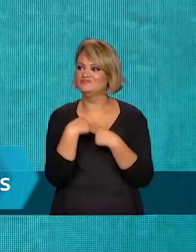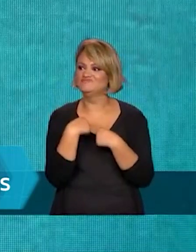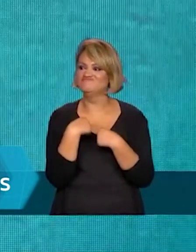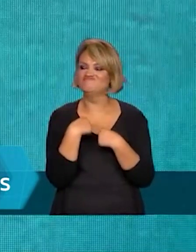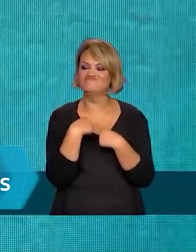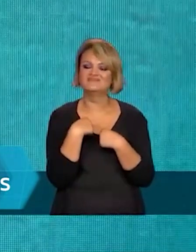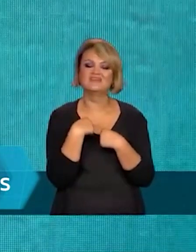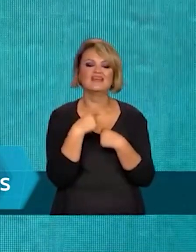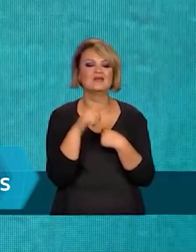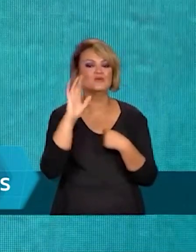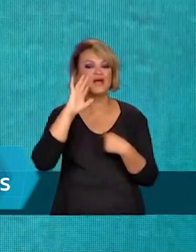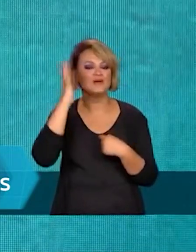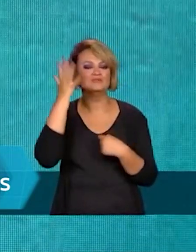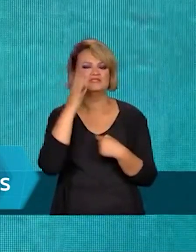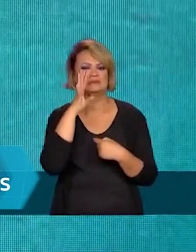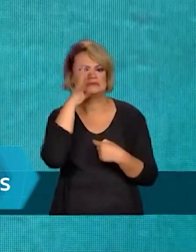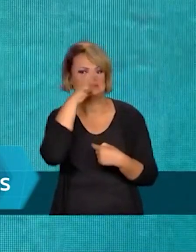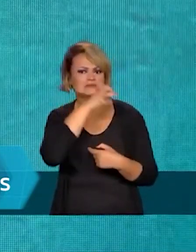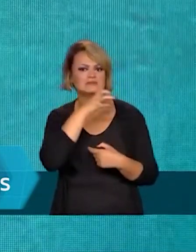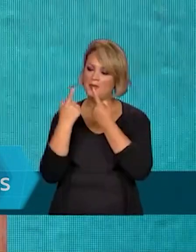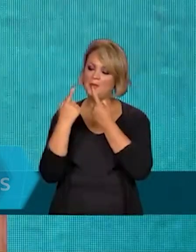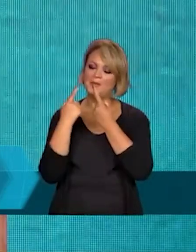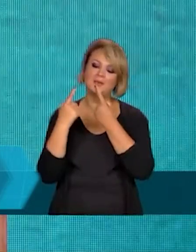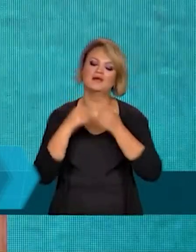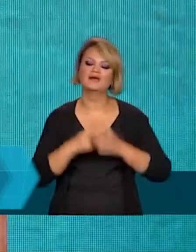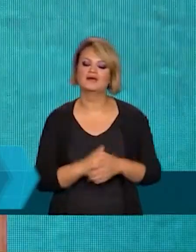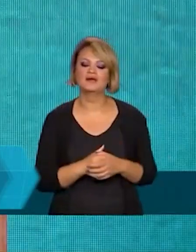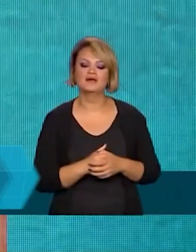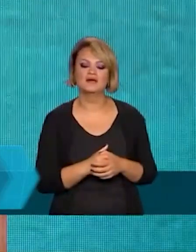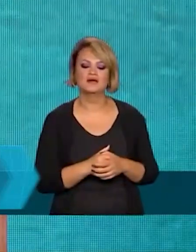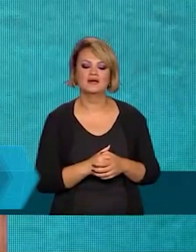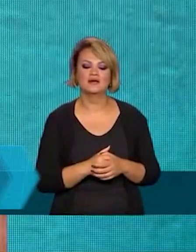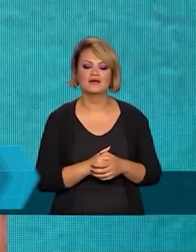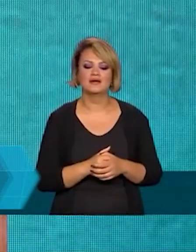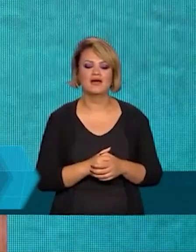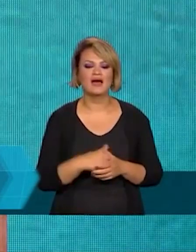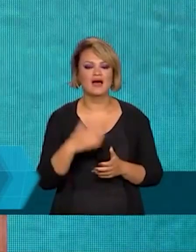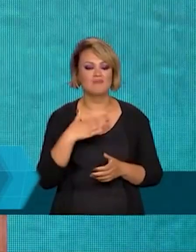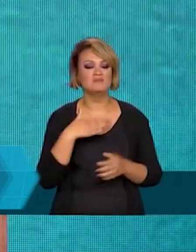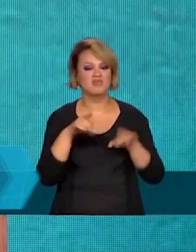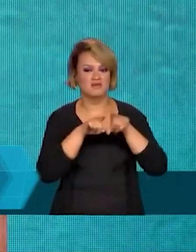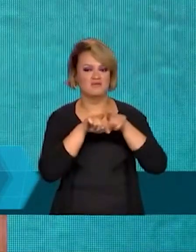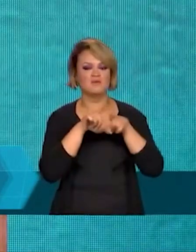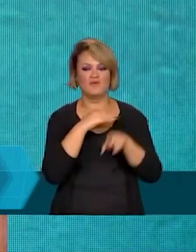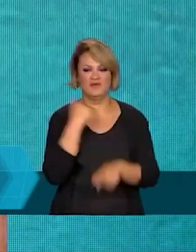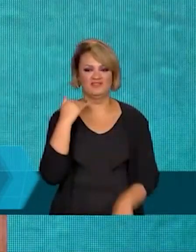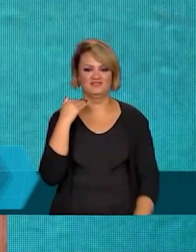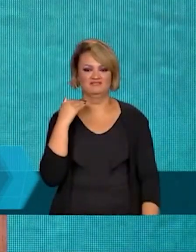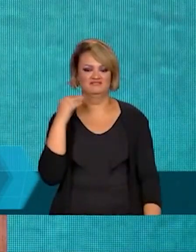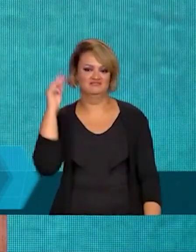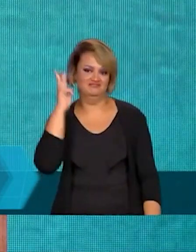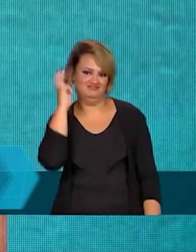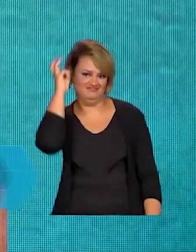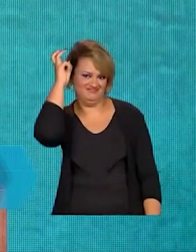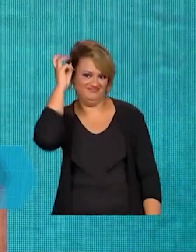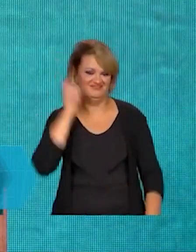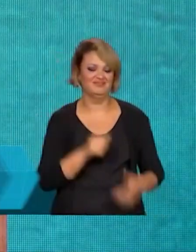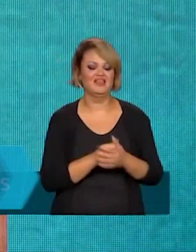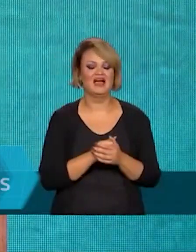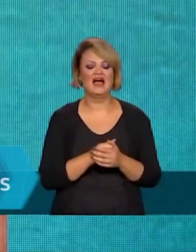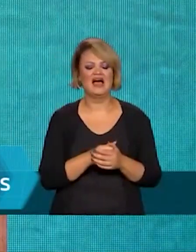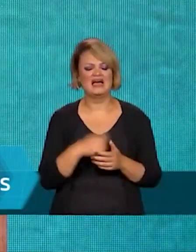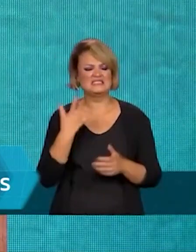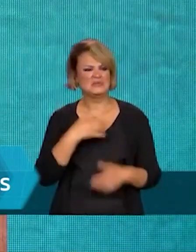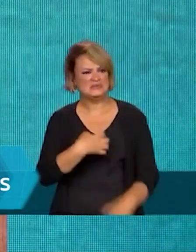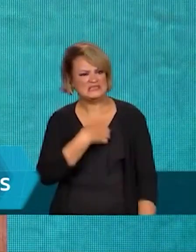destacou a importância emocional da escrita. Depois que eu perdi a Mari, muitas das vezes eu escrevia para tirar